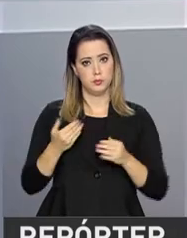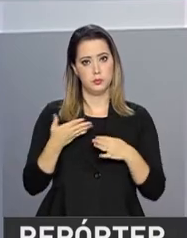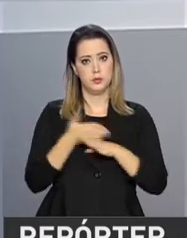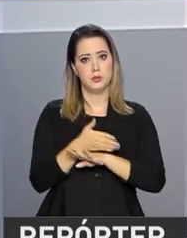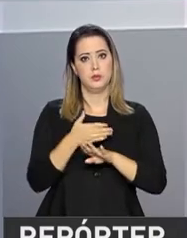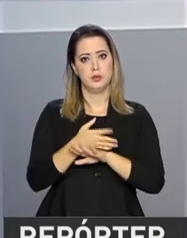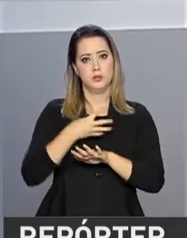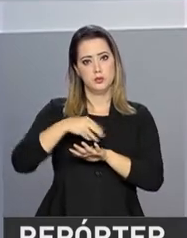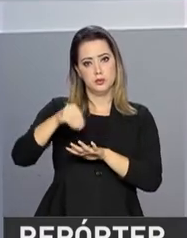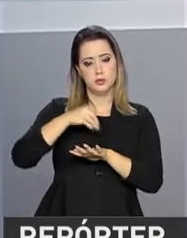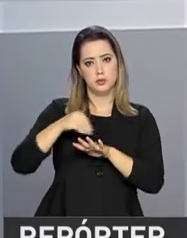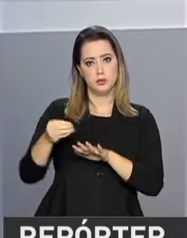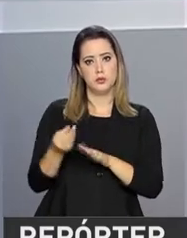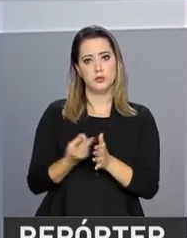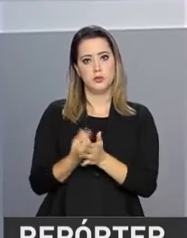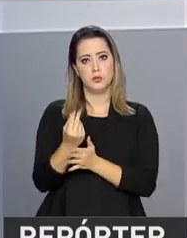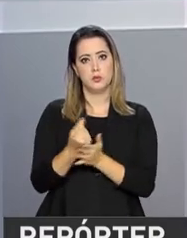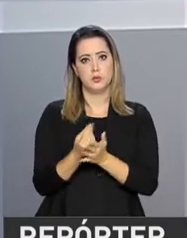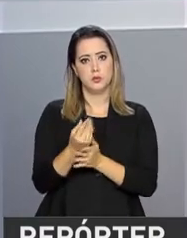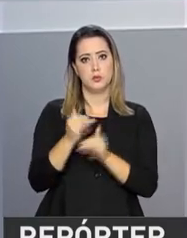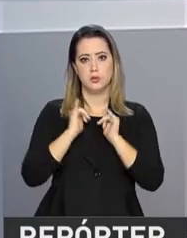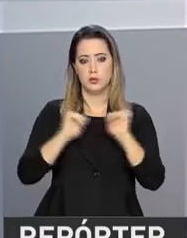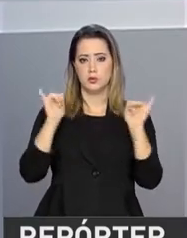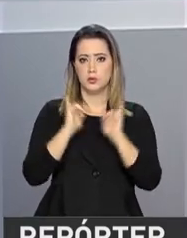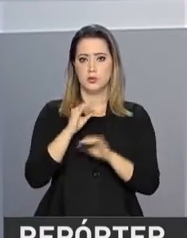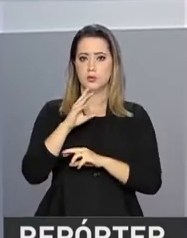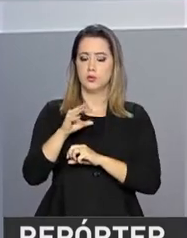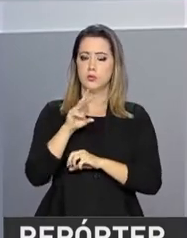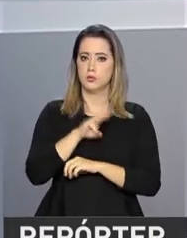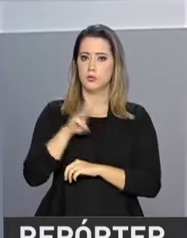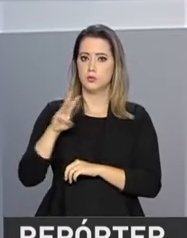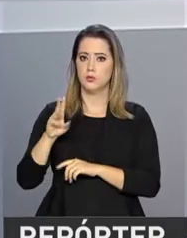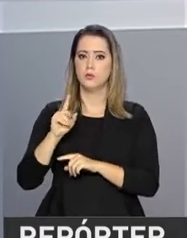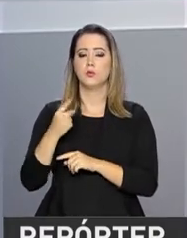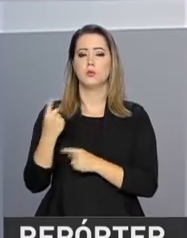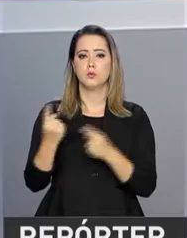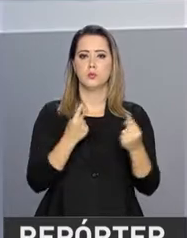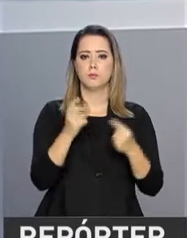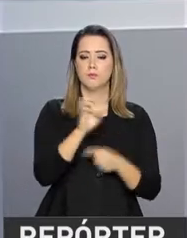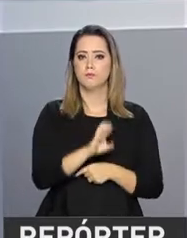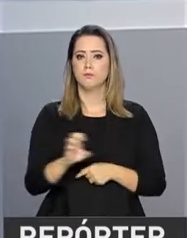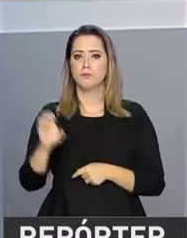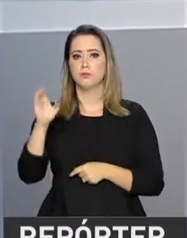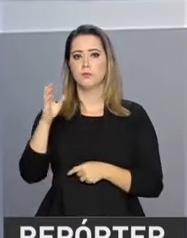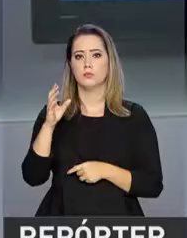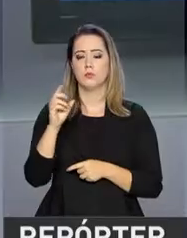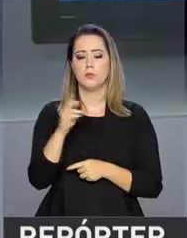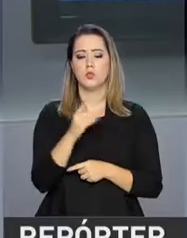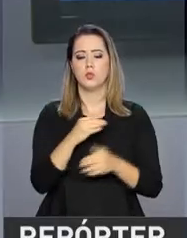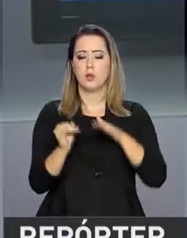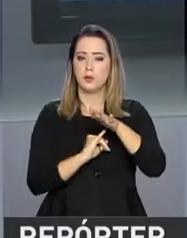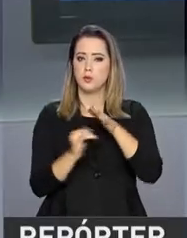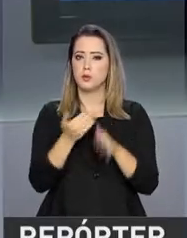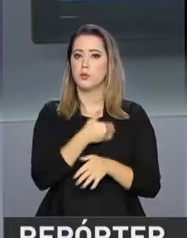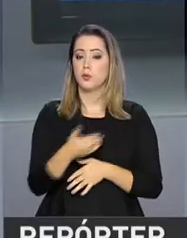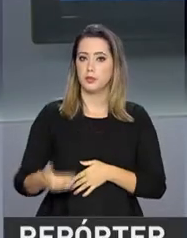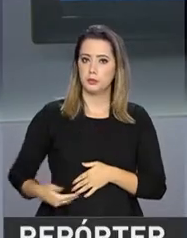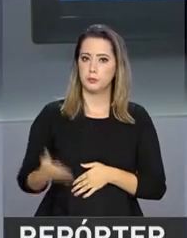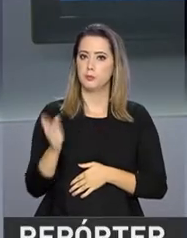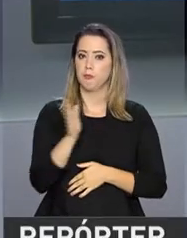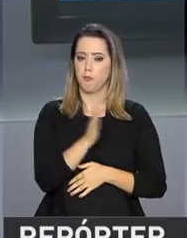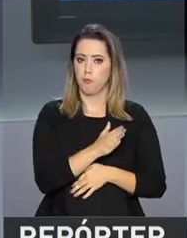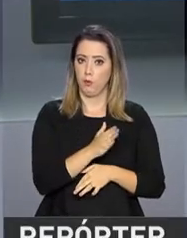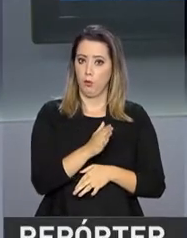sobre os gastos que serão divulgadas nos sites oficiais de cada instituição pública o e social é um